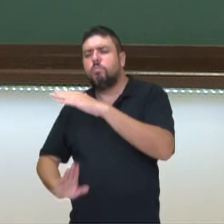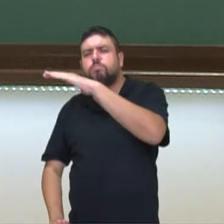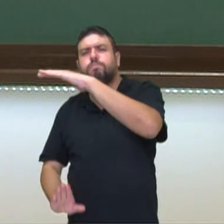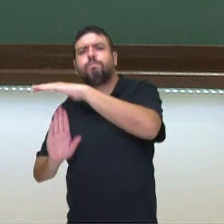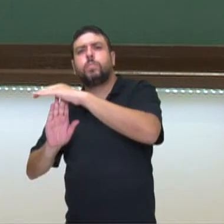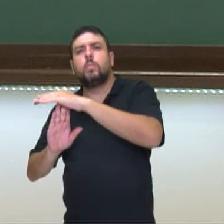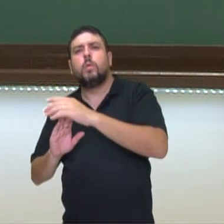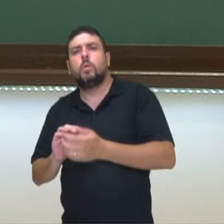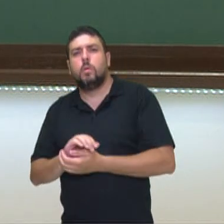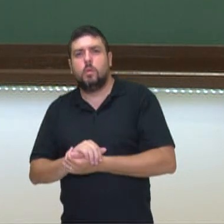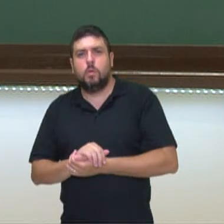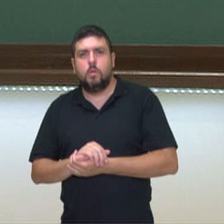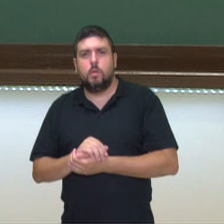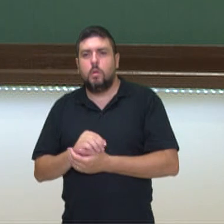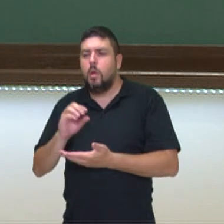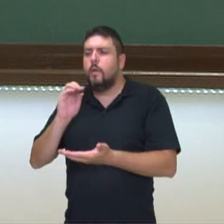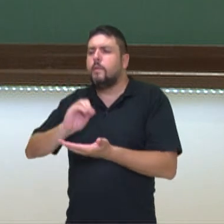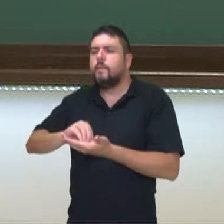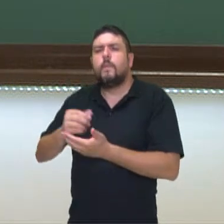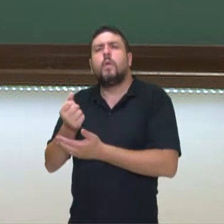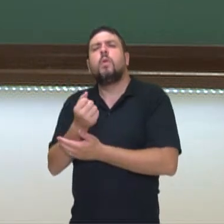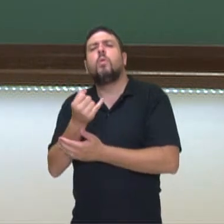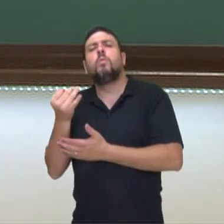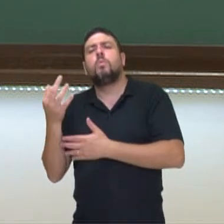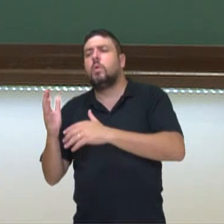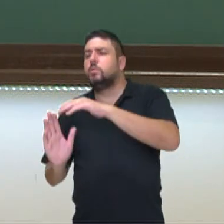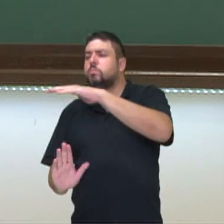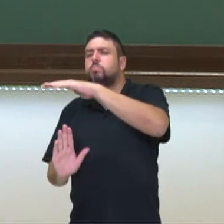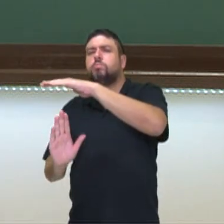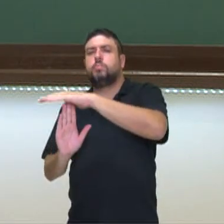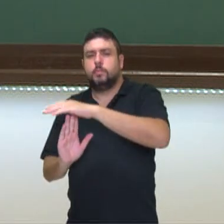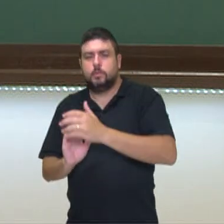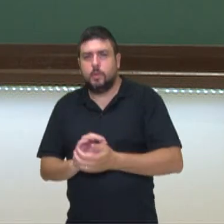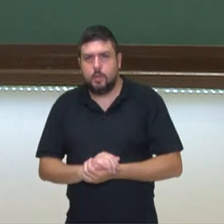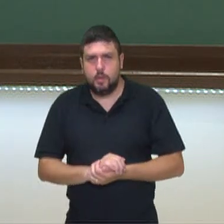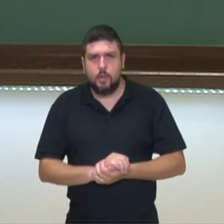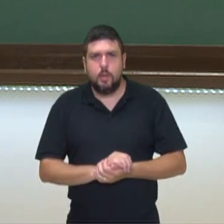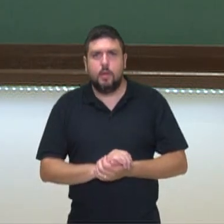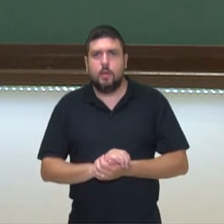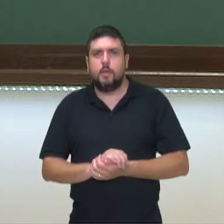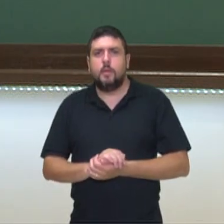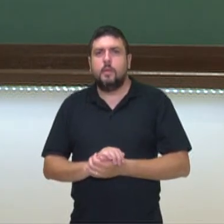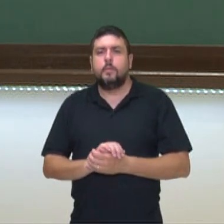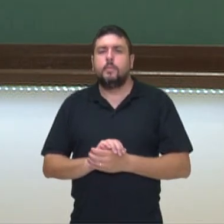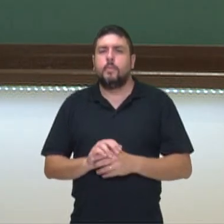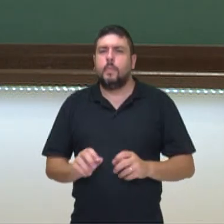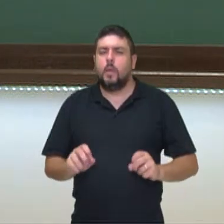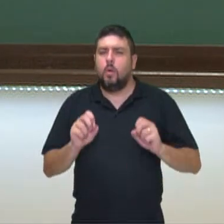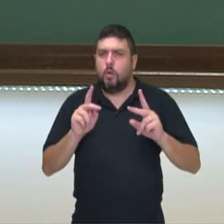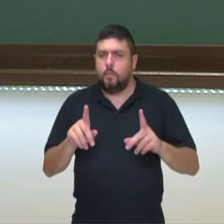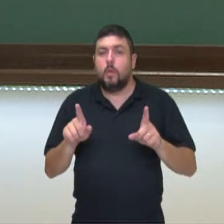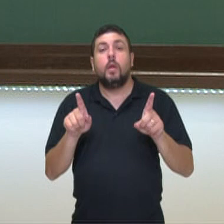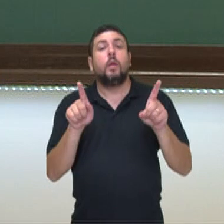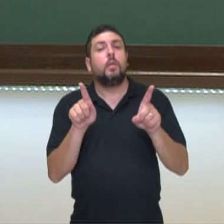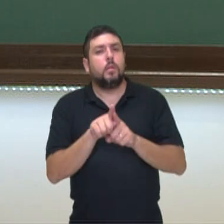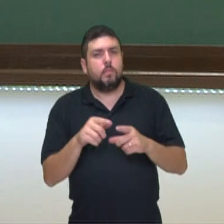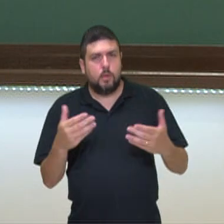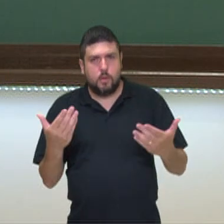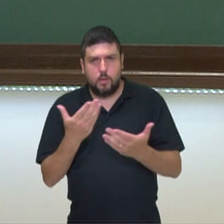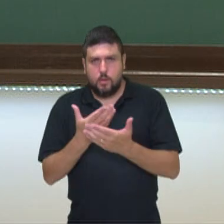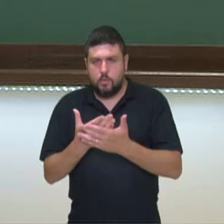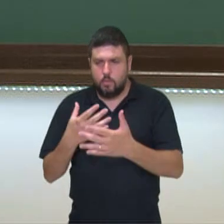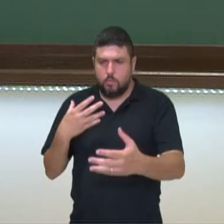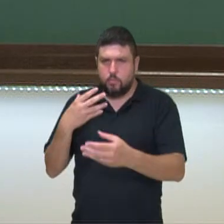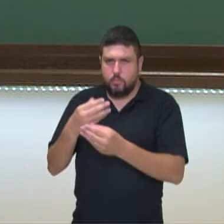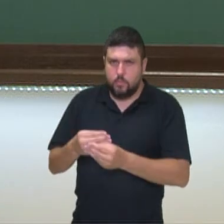Eu já atingi uma parte, quanto está faltando para eu chegar nesse total? Então, essa é a terceira ideia. Outra coisa que a gente viu na aula de